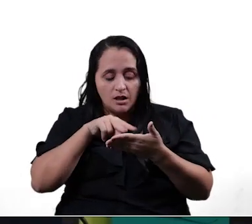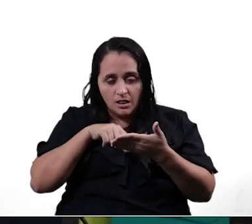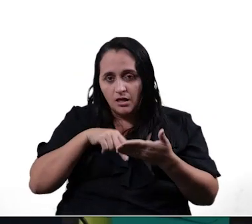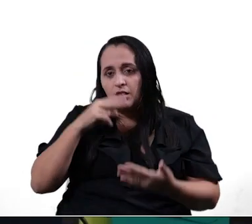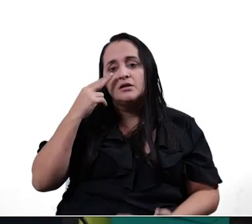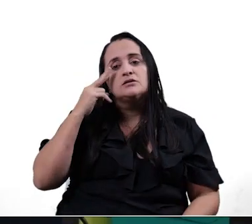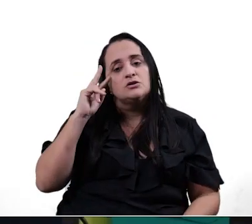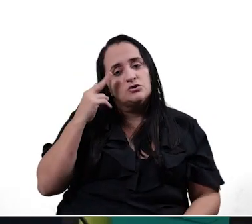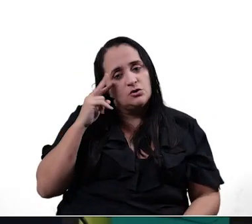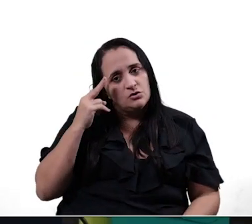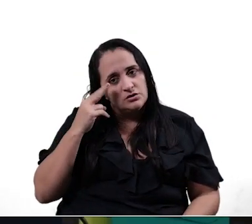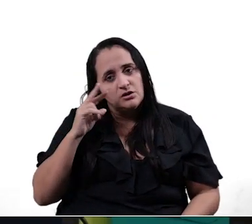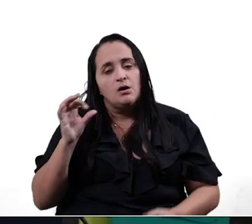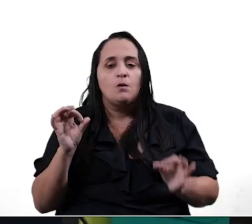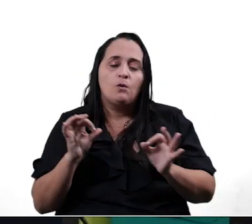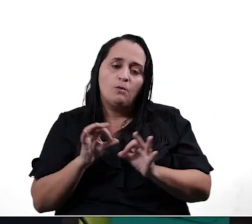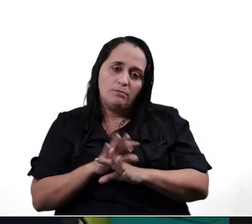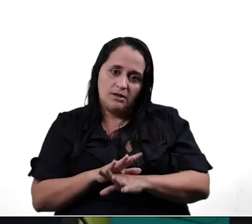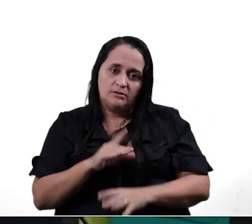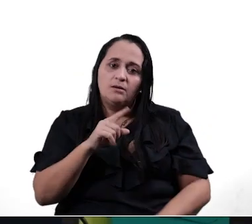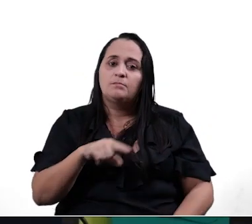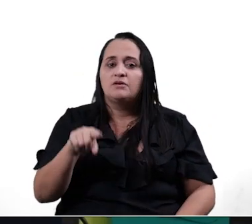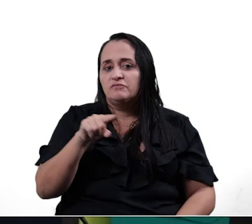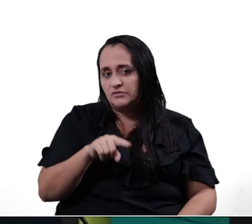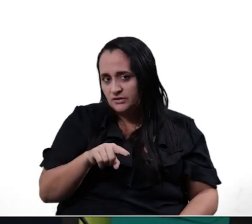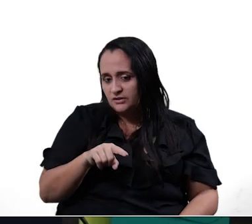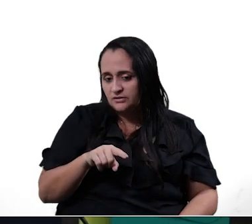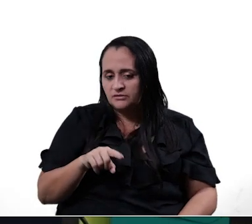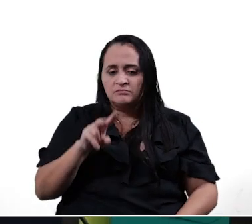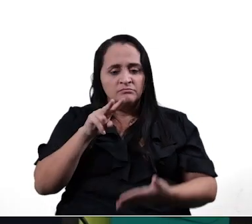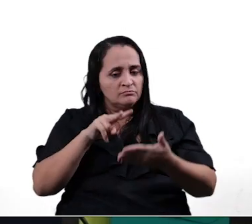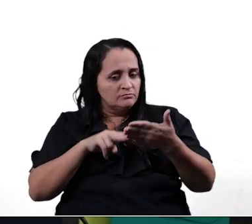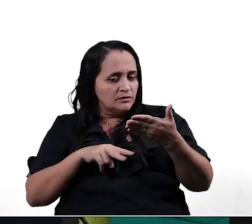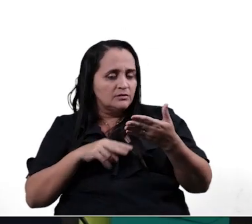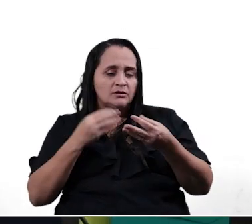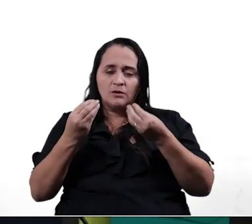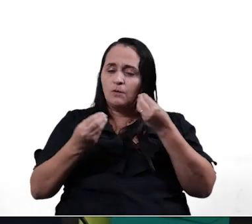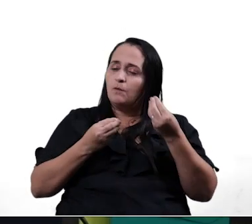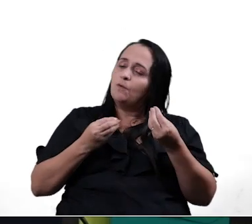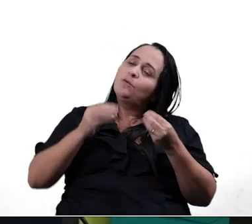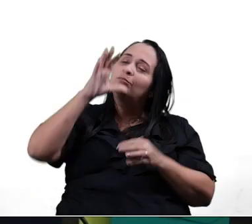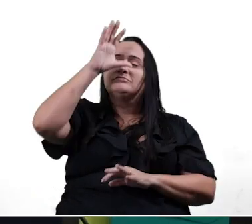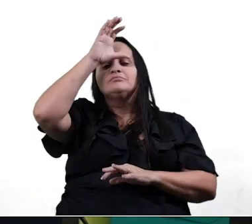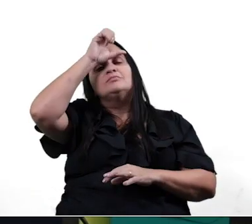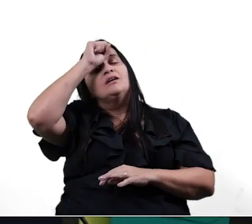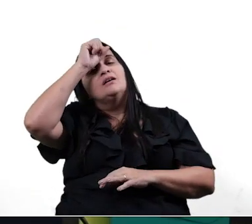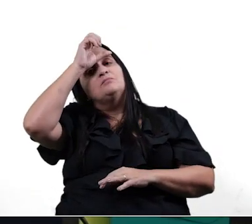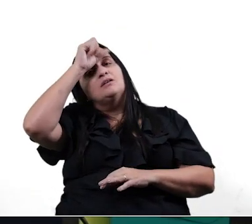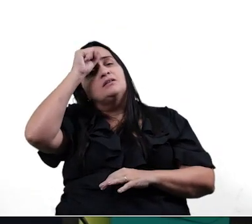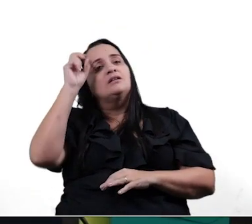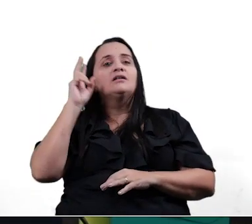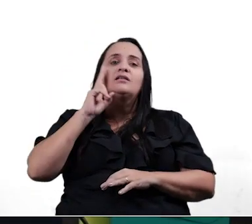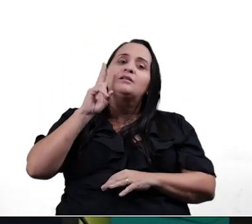historinha completa para vocês ler, se deleitar e aprender ou